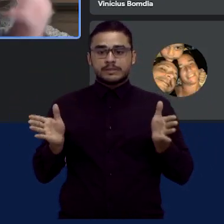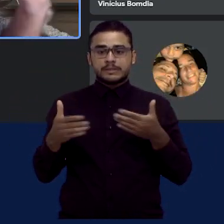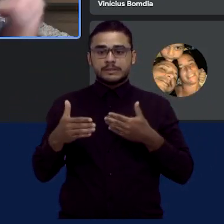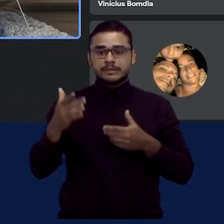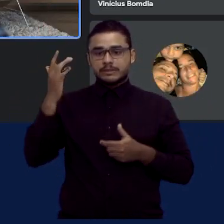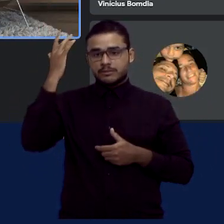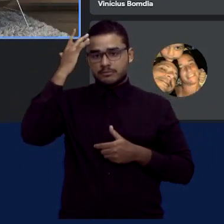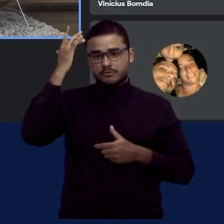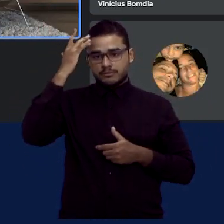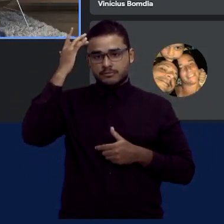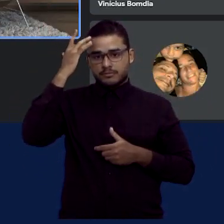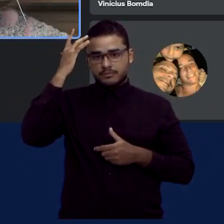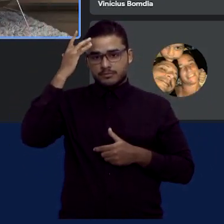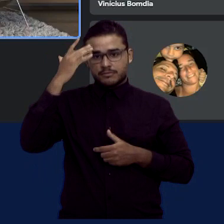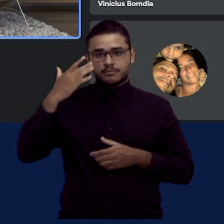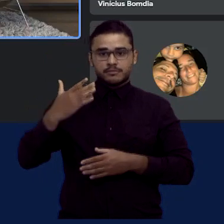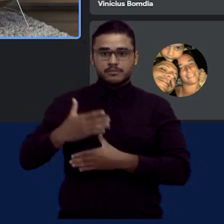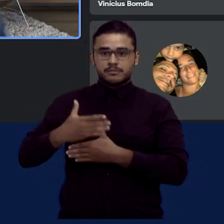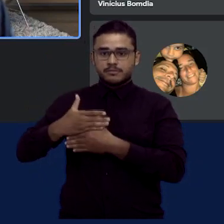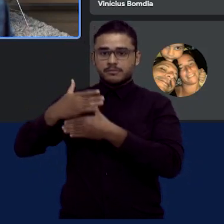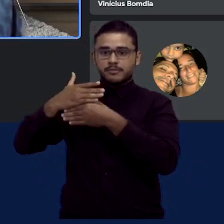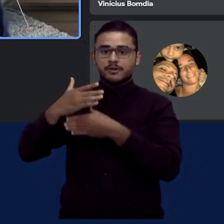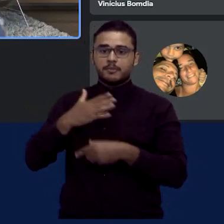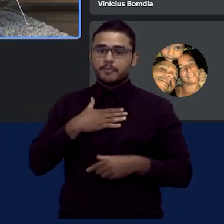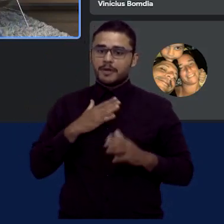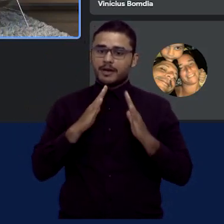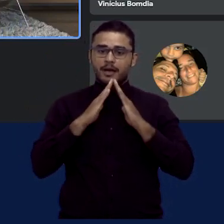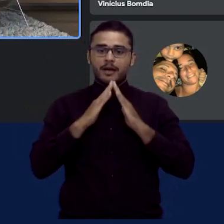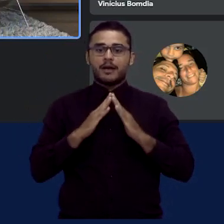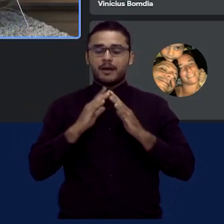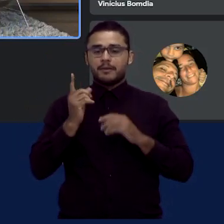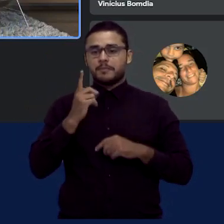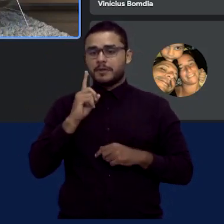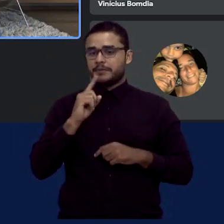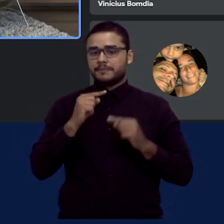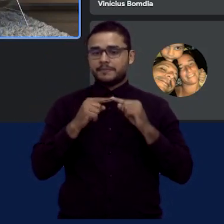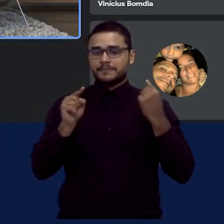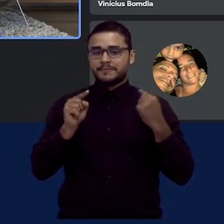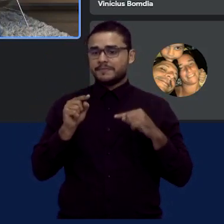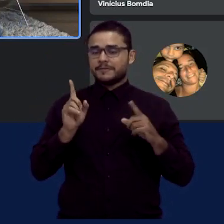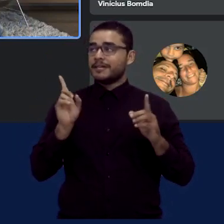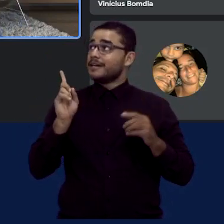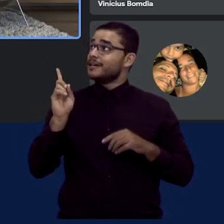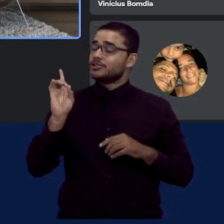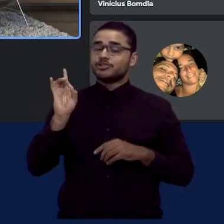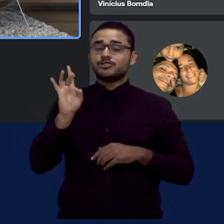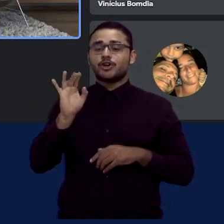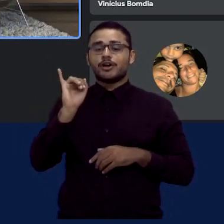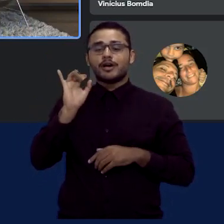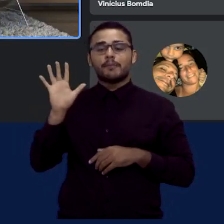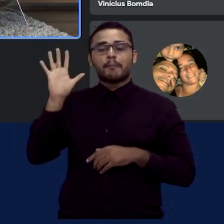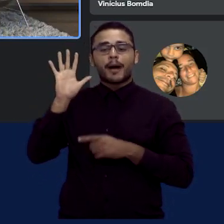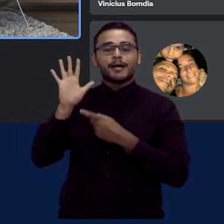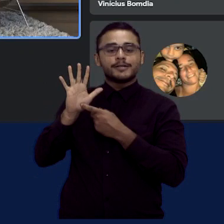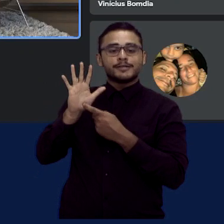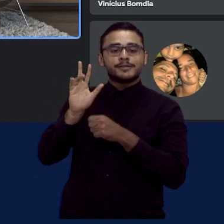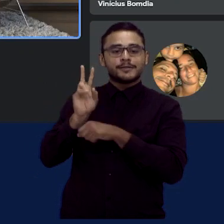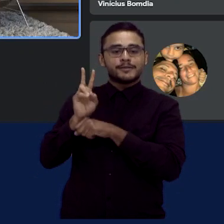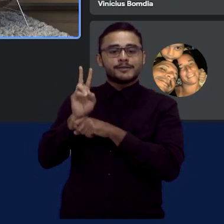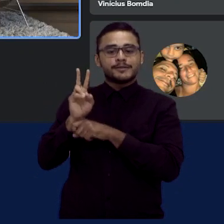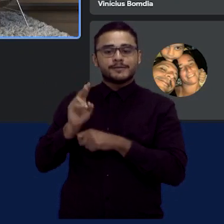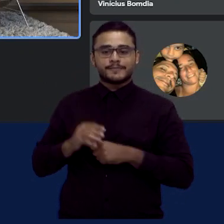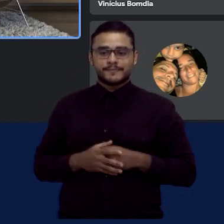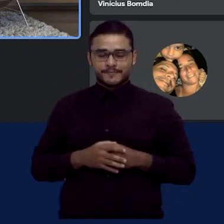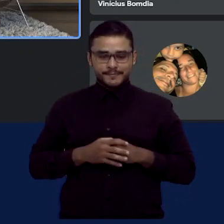bonita, com um vidraçal, mas é virtual, tá? Não estou aqui, não. É isso, professor, por favor, fique à vontade e estamos juntos